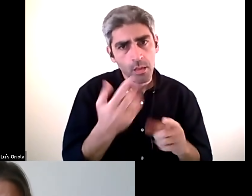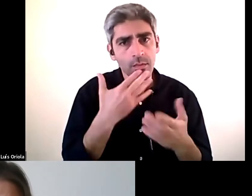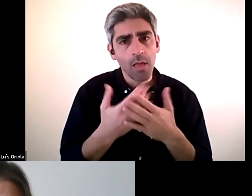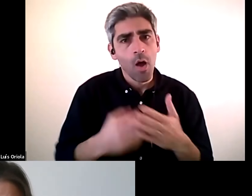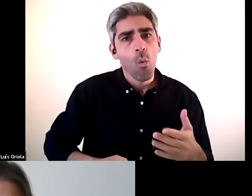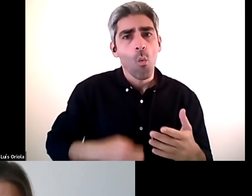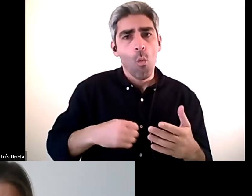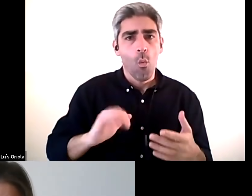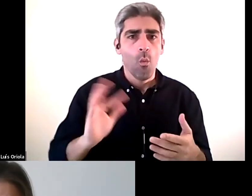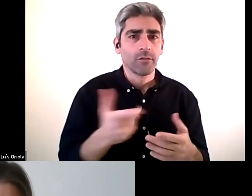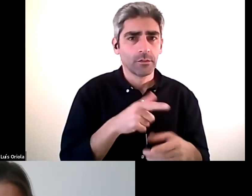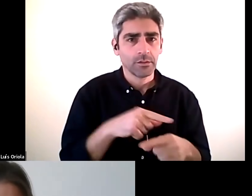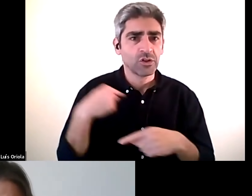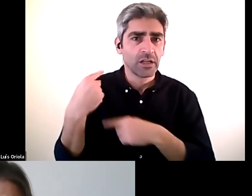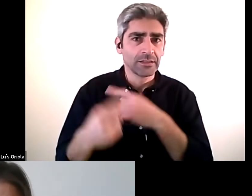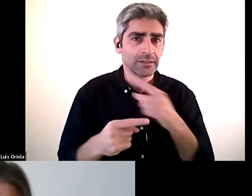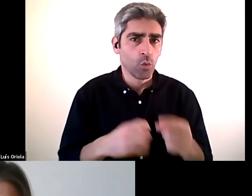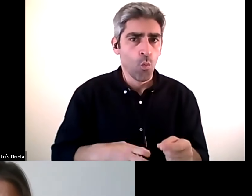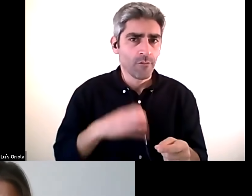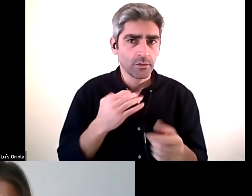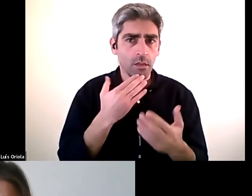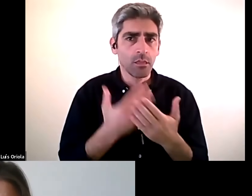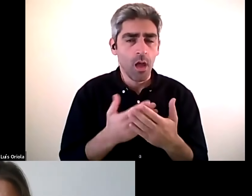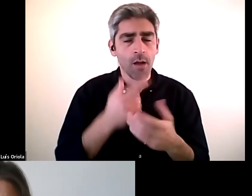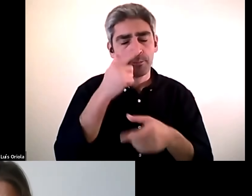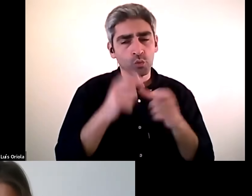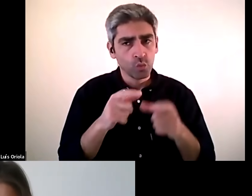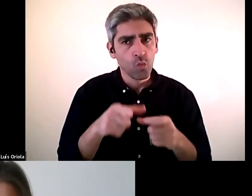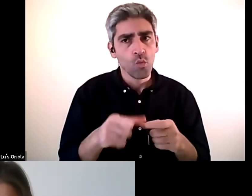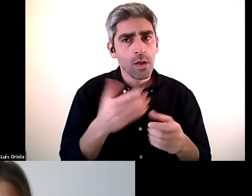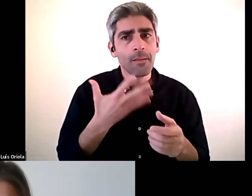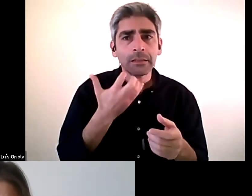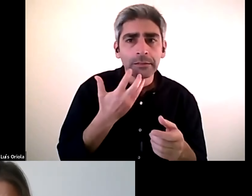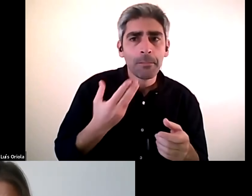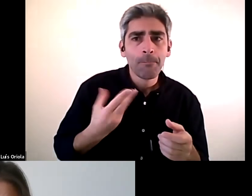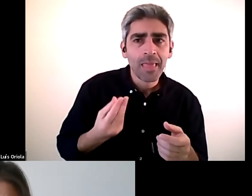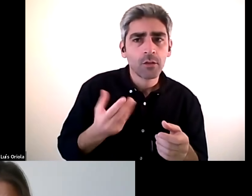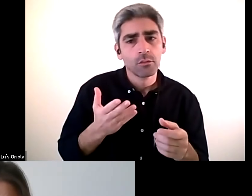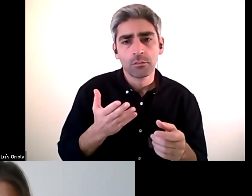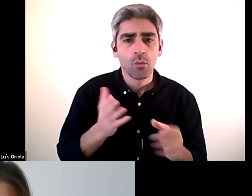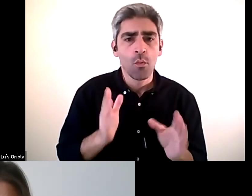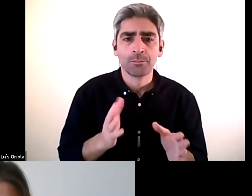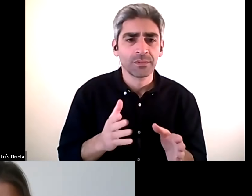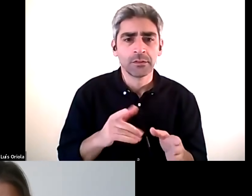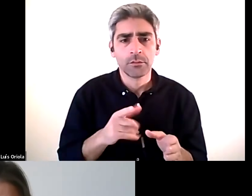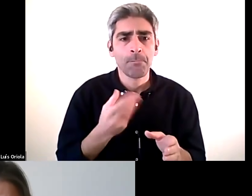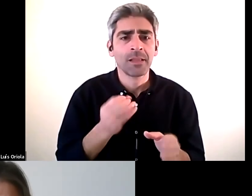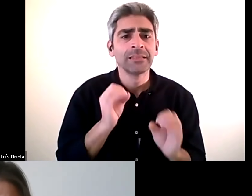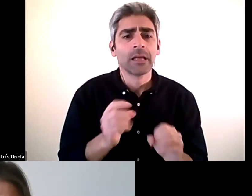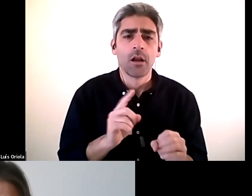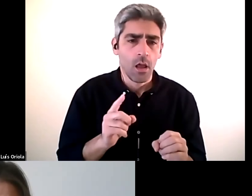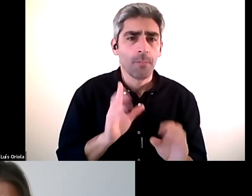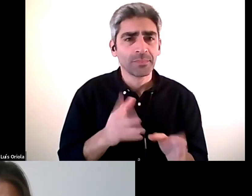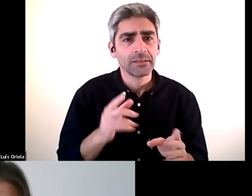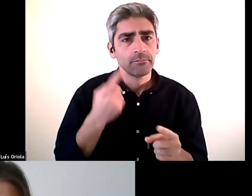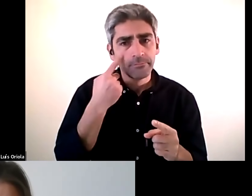confiança. É a geração de confiança que vai permitir que as pessoas lidem com os seus medos, porque não é preciso que não se tenha medo. É